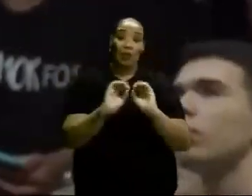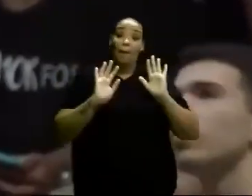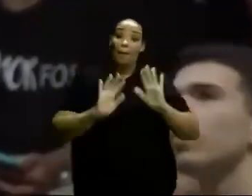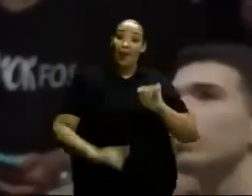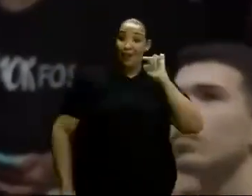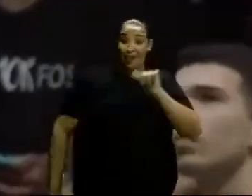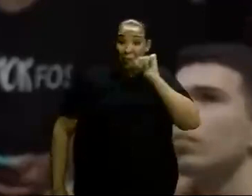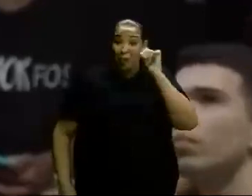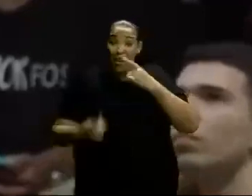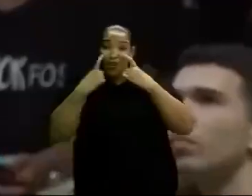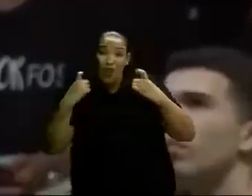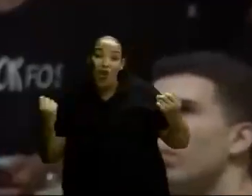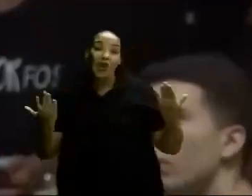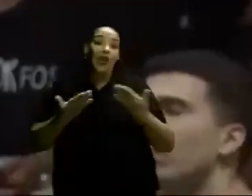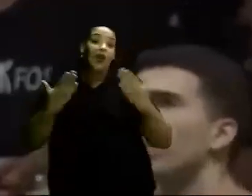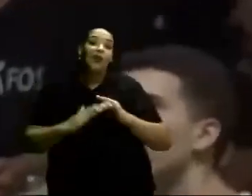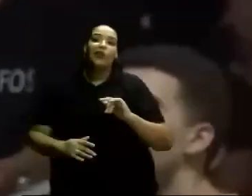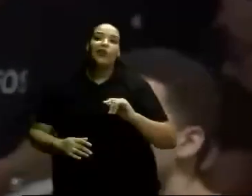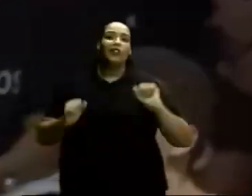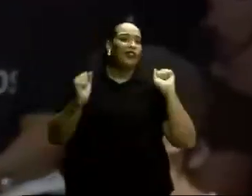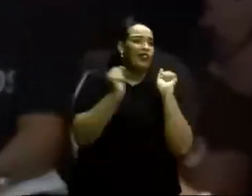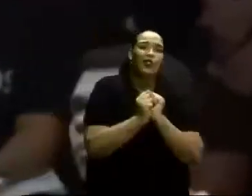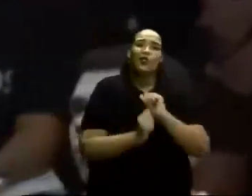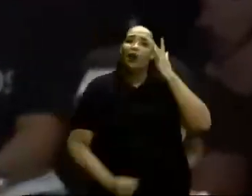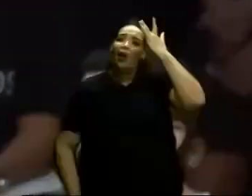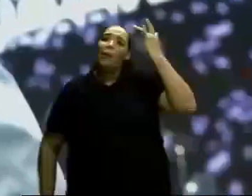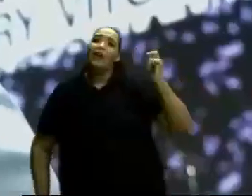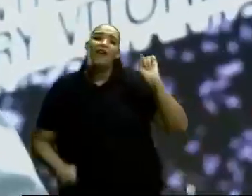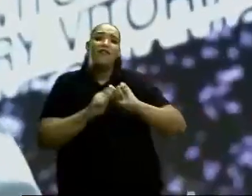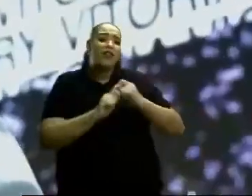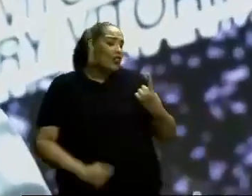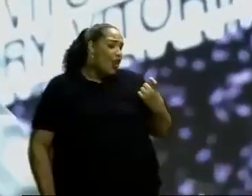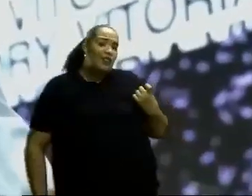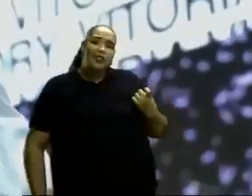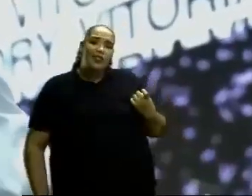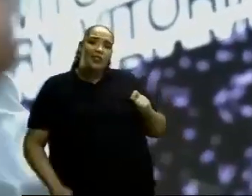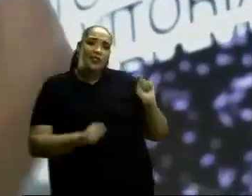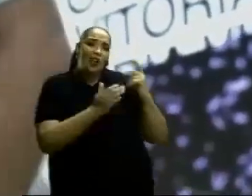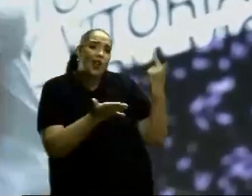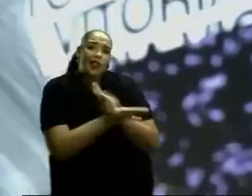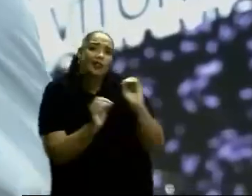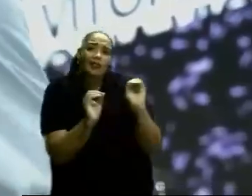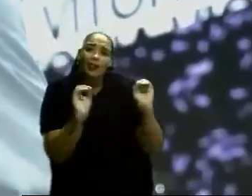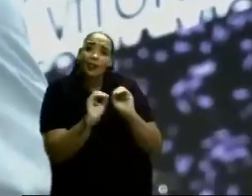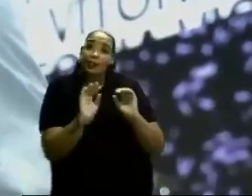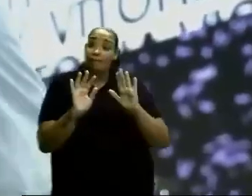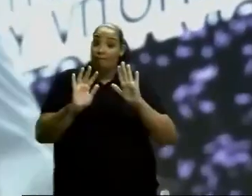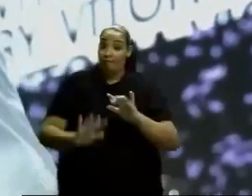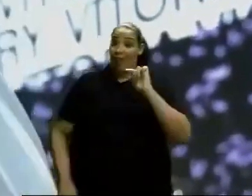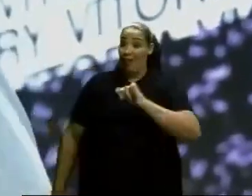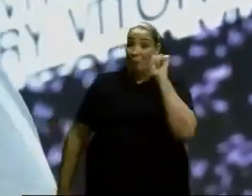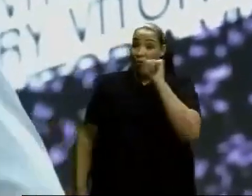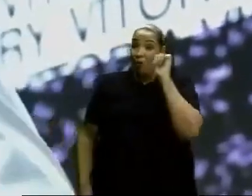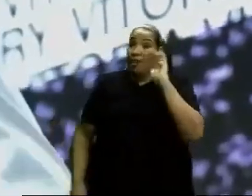ela chora hoje, os outros choram hoje com ela, amanhã ela chora sozinha, meu irmão. Só que ela entende,